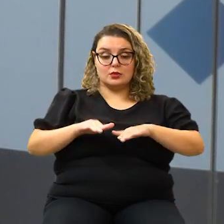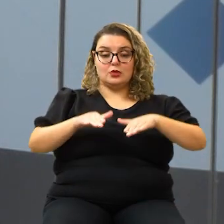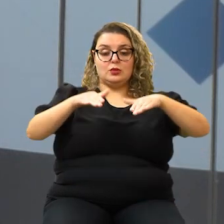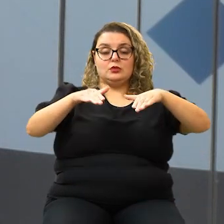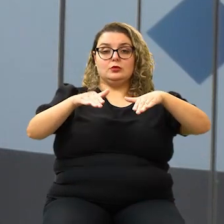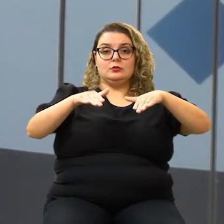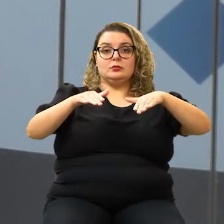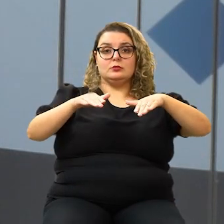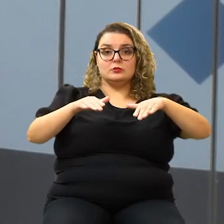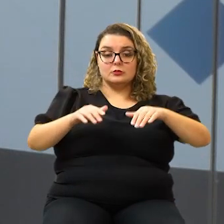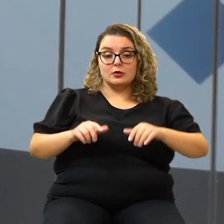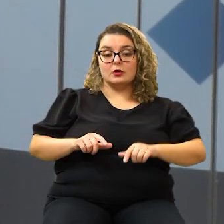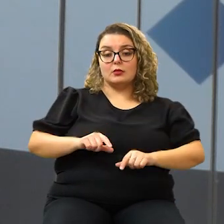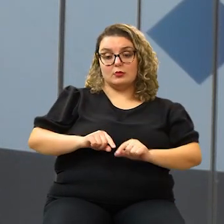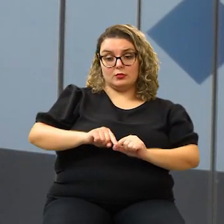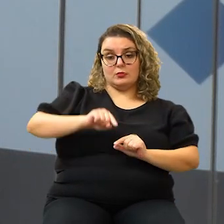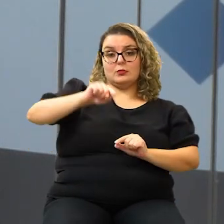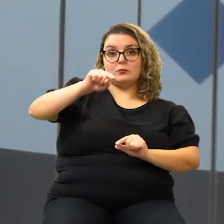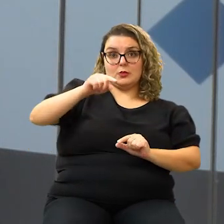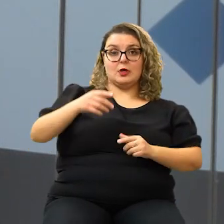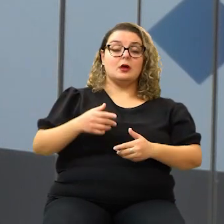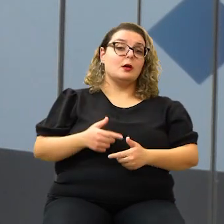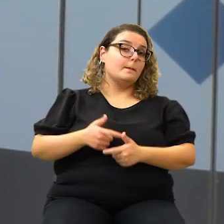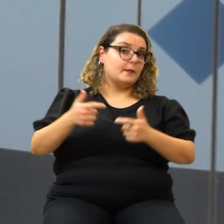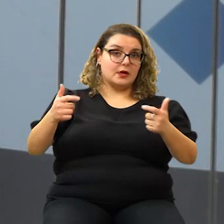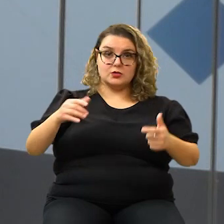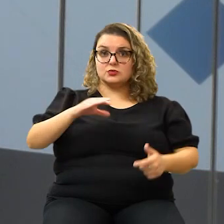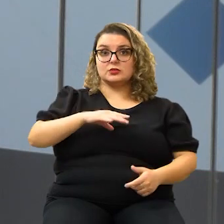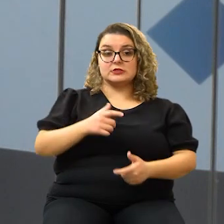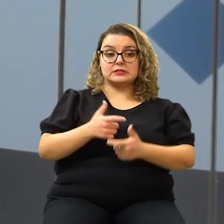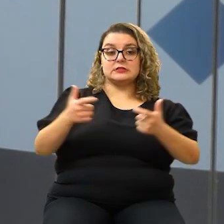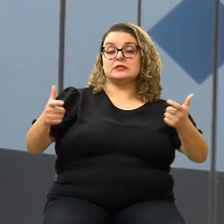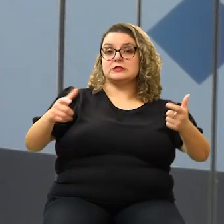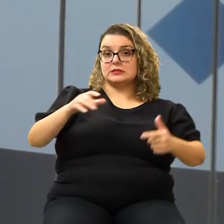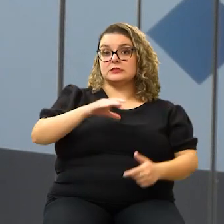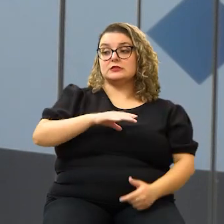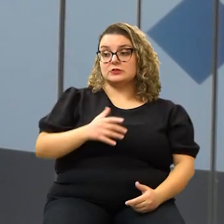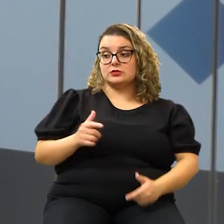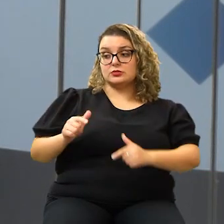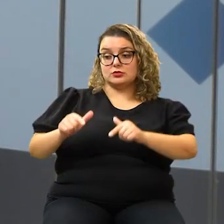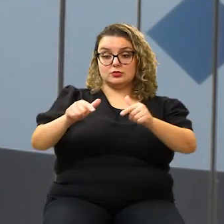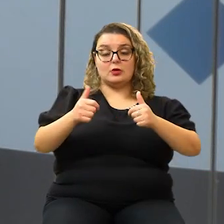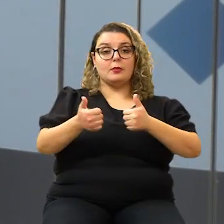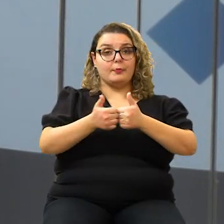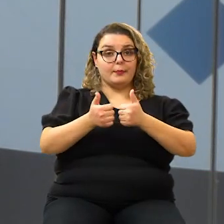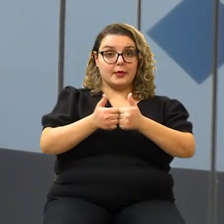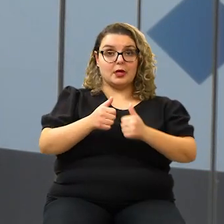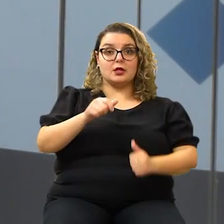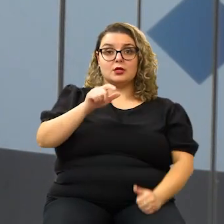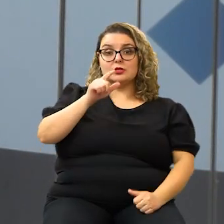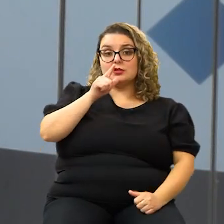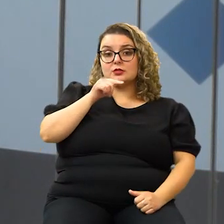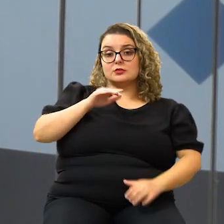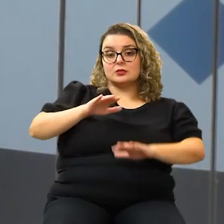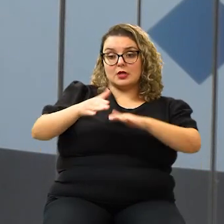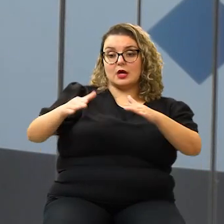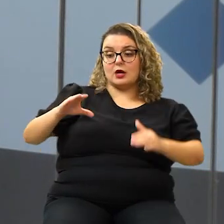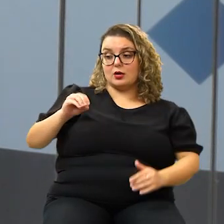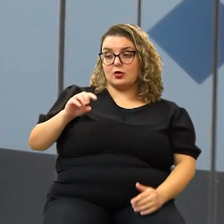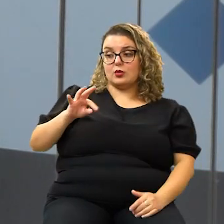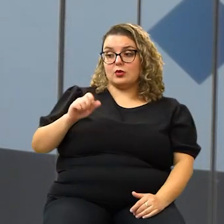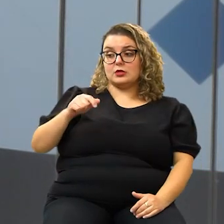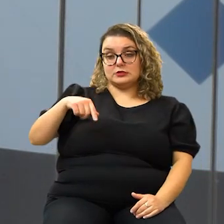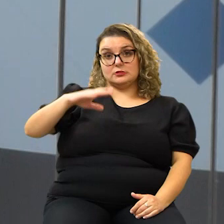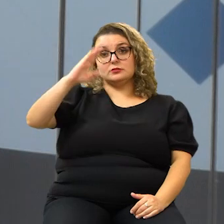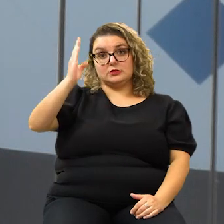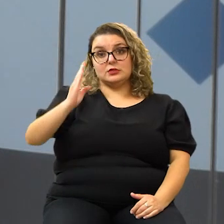a gente pode verificar a maioria das cidades, das grandes cidades localizadas próximas à costa, né? Aqui